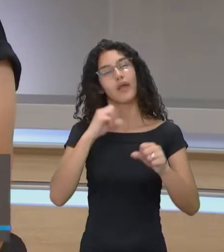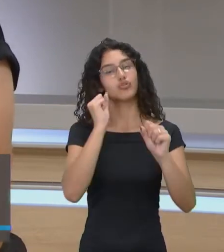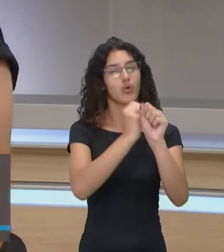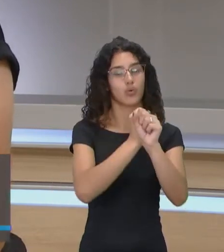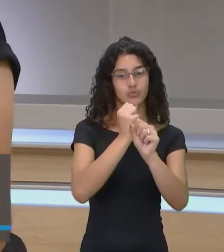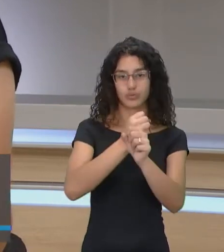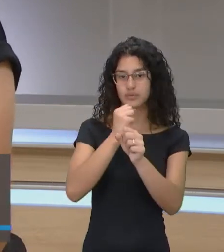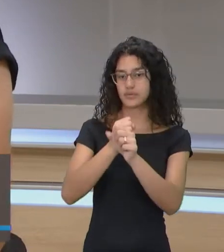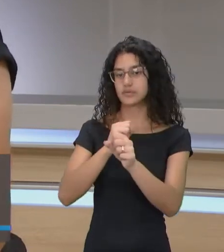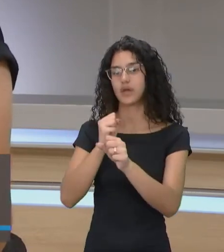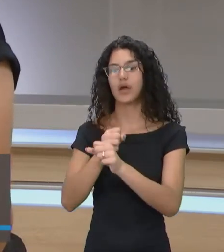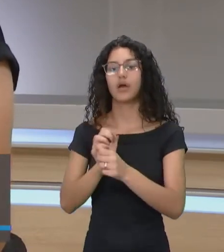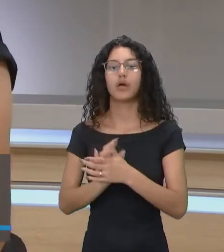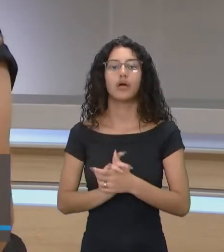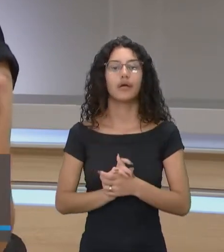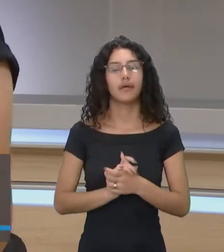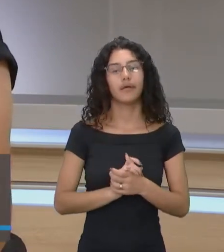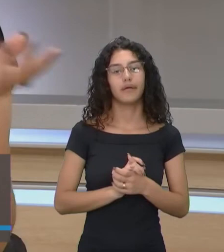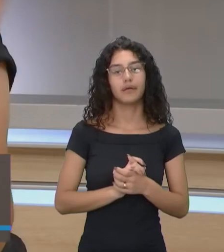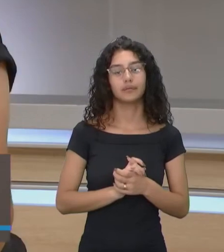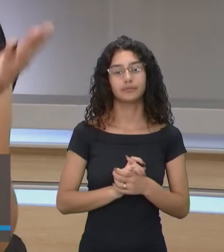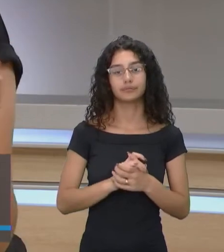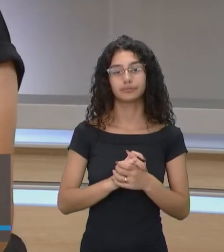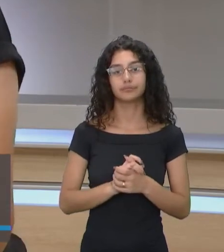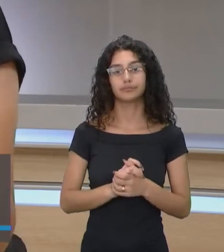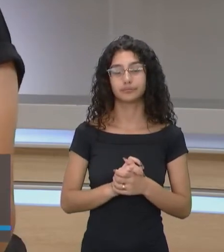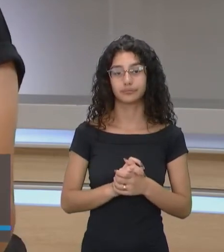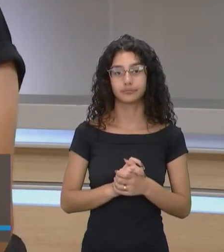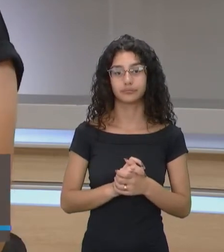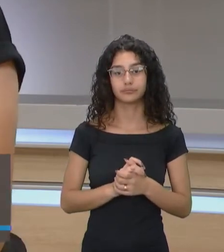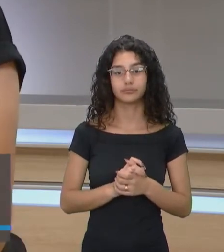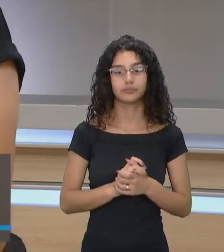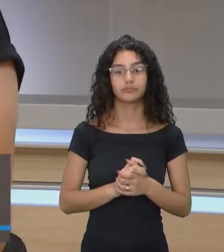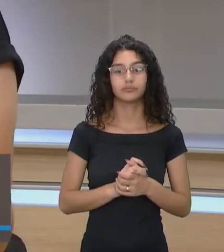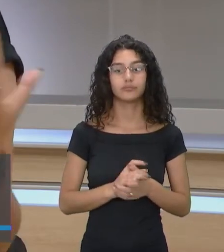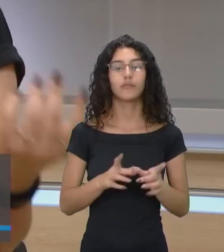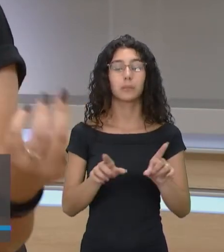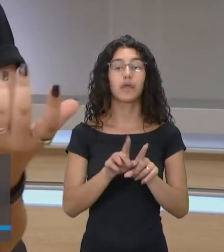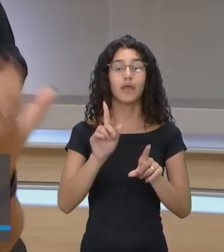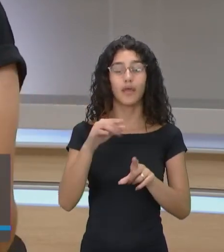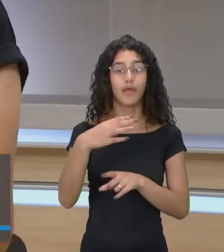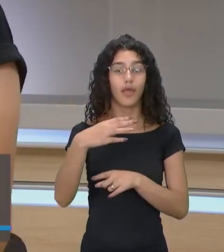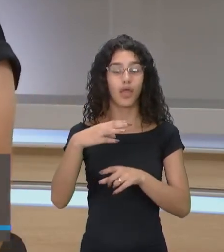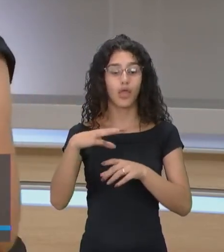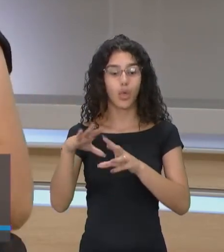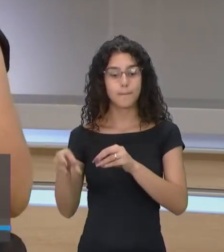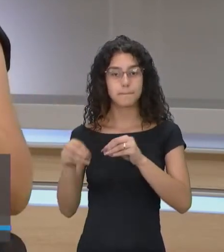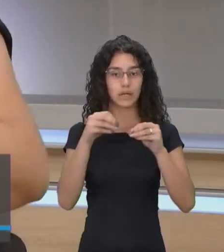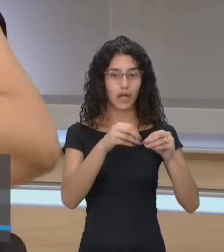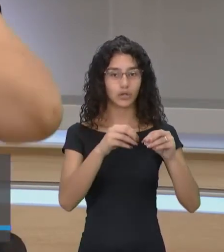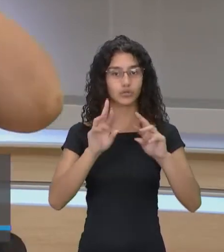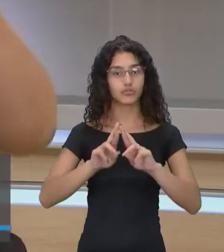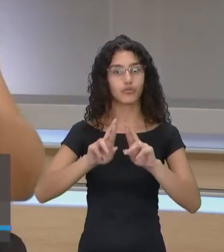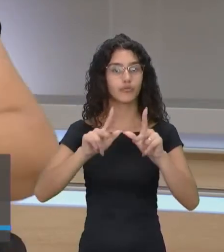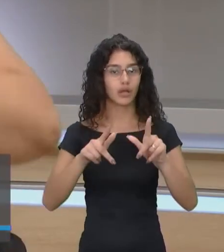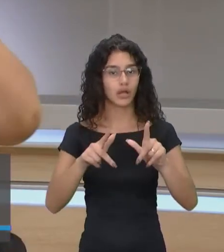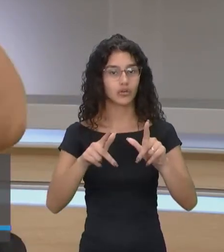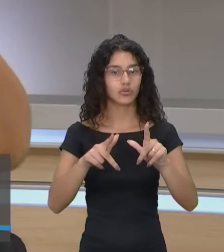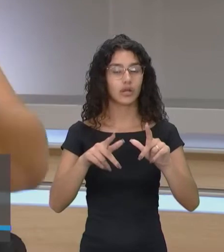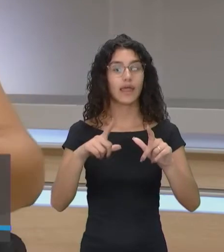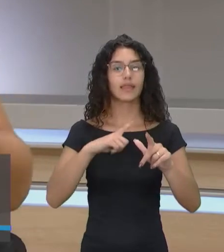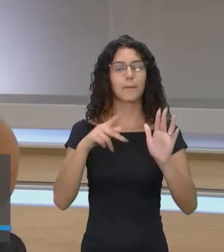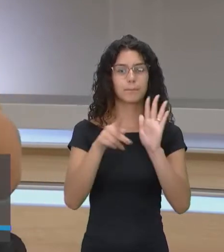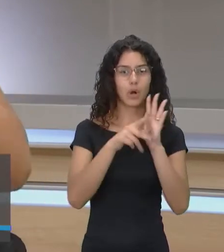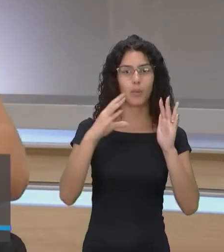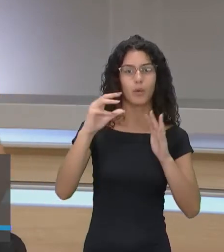que é tipo, sei lá, revestimento, enfim. E eles são coletados de outra maneira, tanto que a gente vê caçamba, eles são de